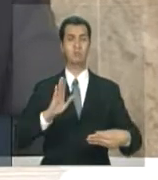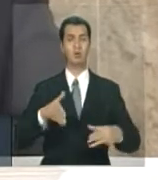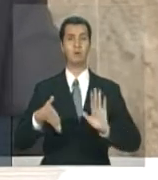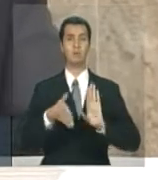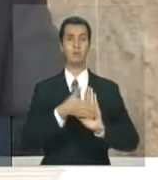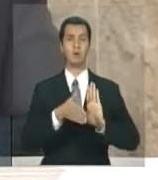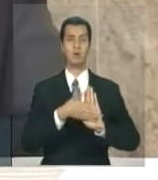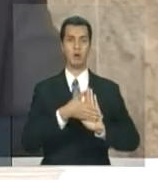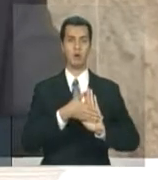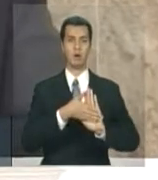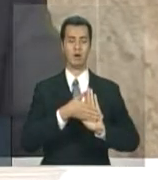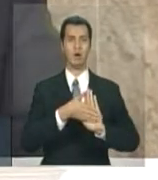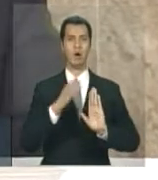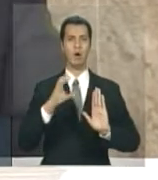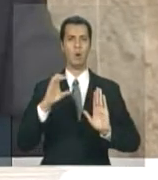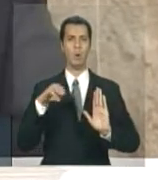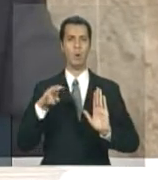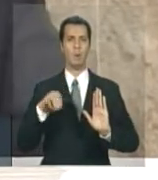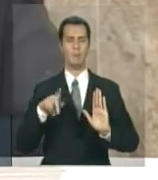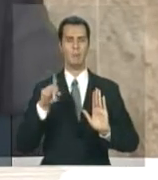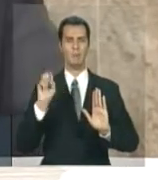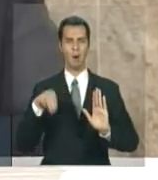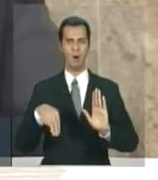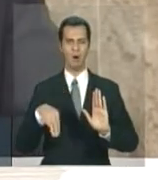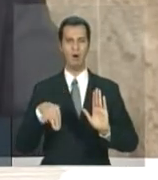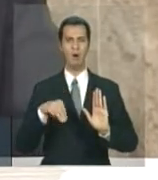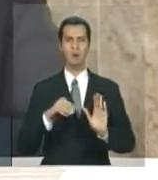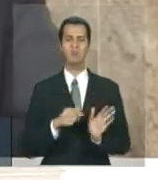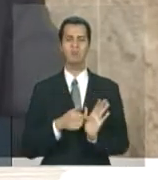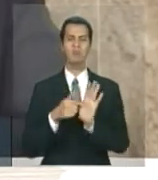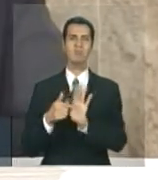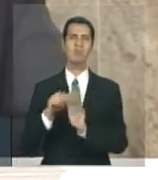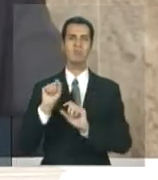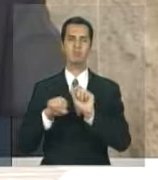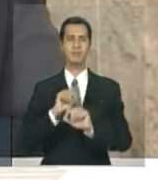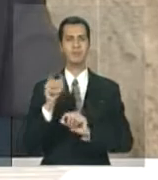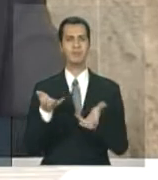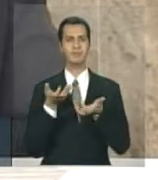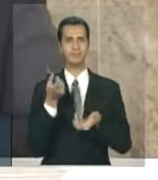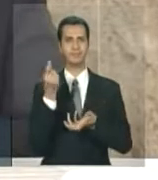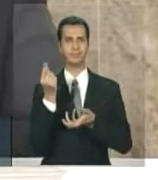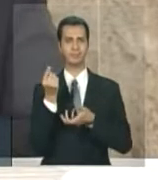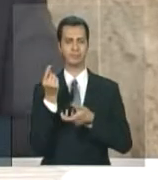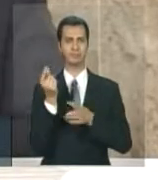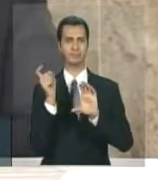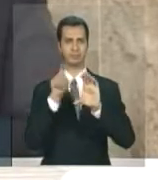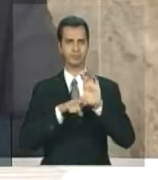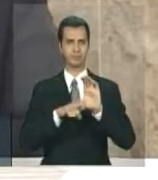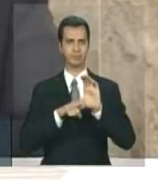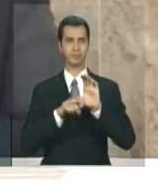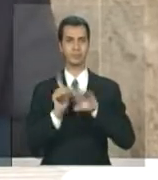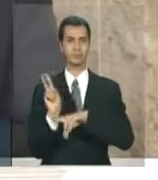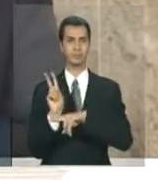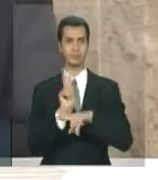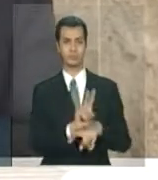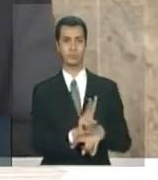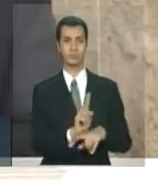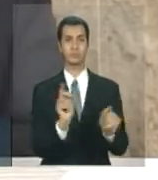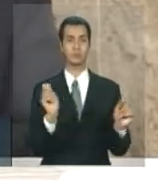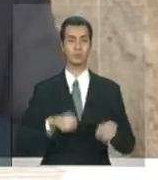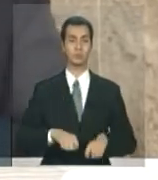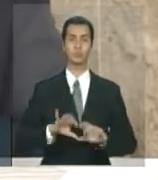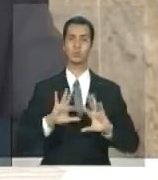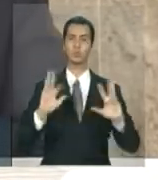criando uma linha de crédito de 200 milhões para as cooperativas refinanciarem as dívidas